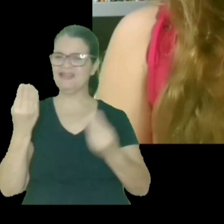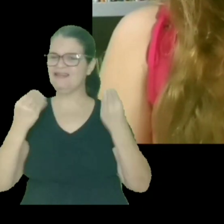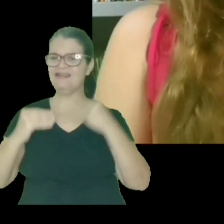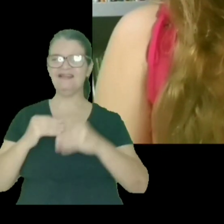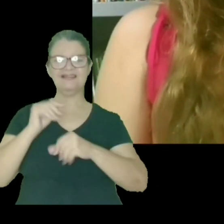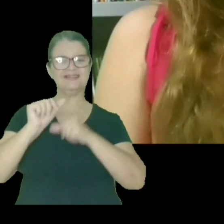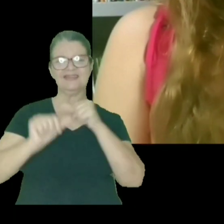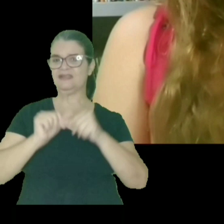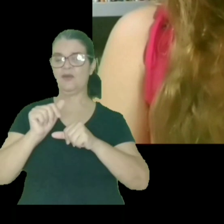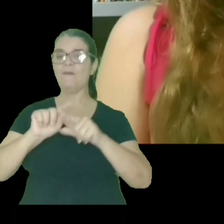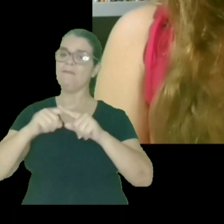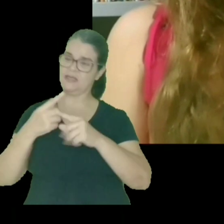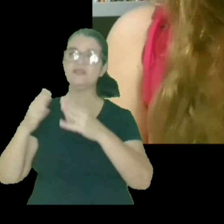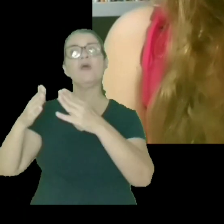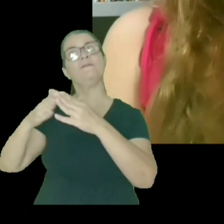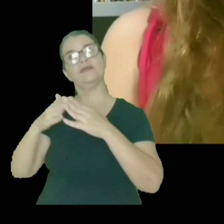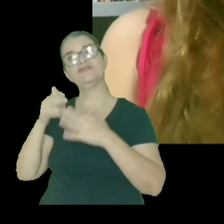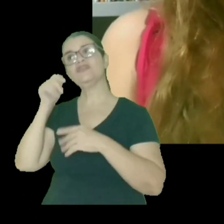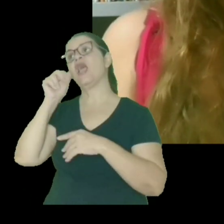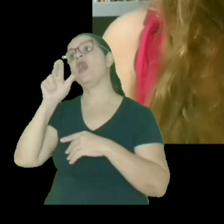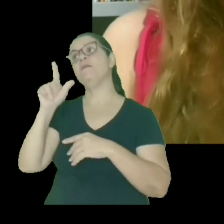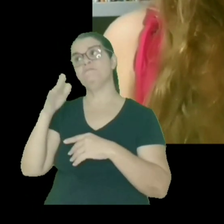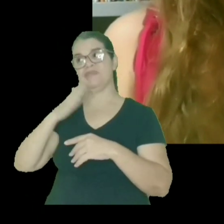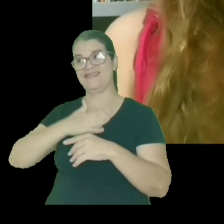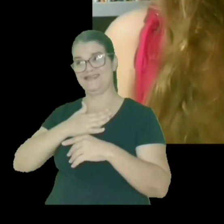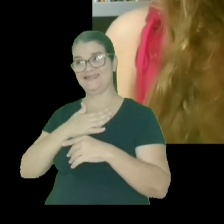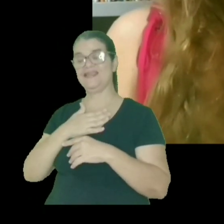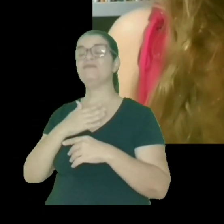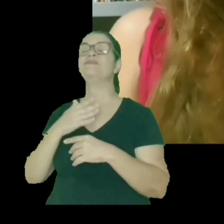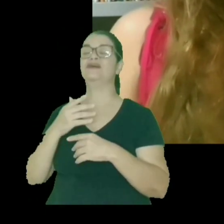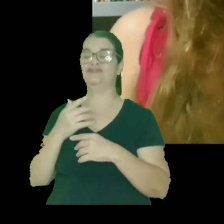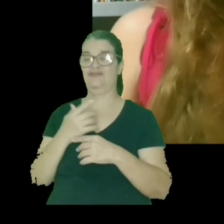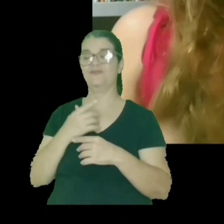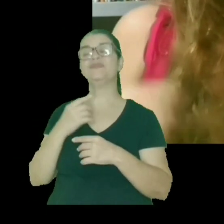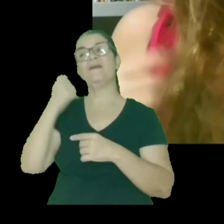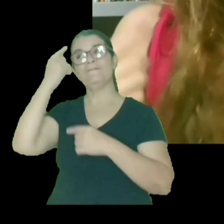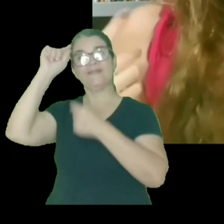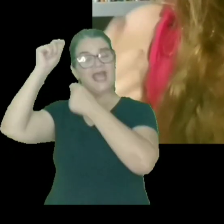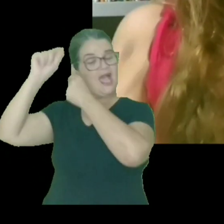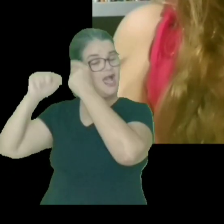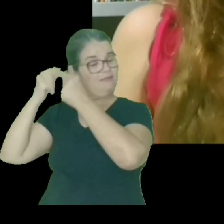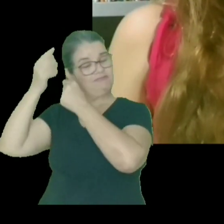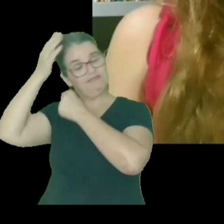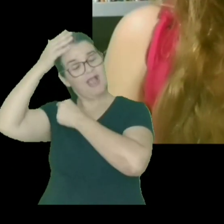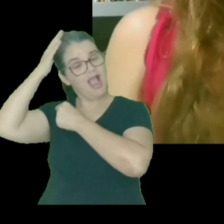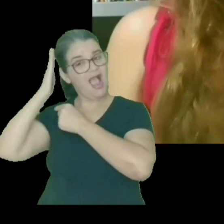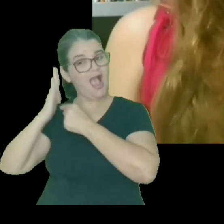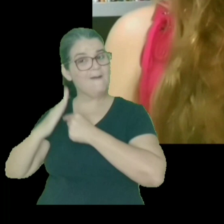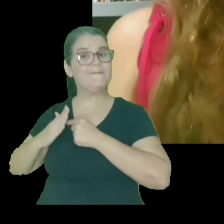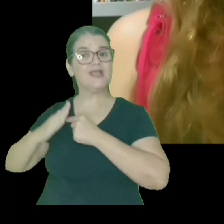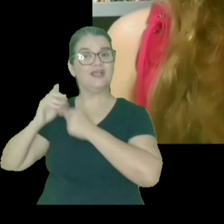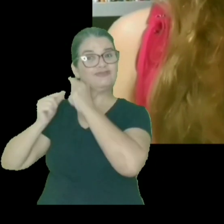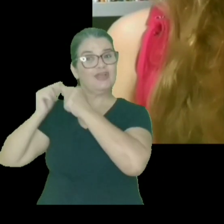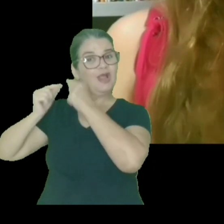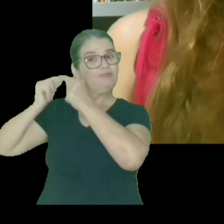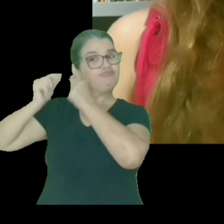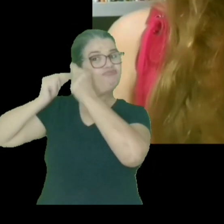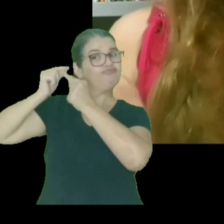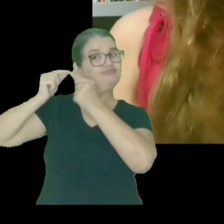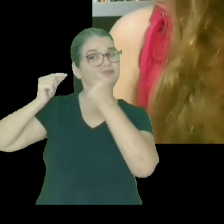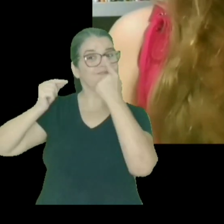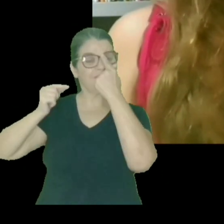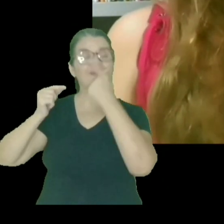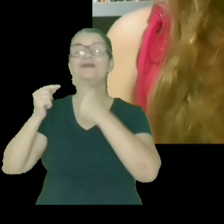mas eu pedia a uma de minhas irmãs para enrolar aqueles meus cabelos lisos que me